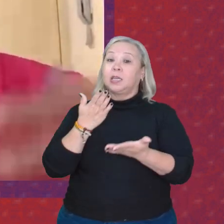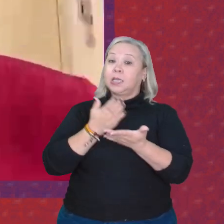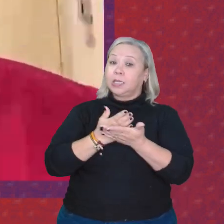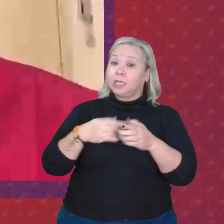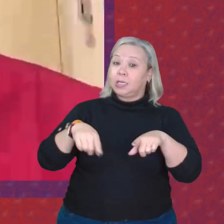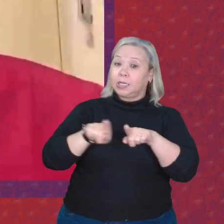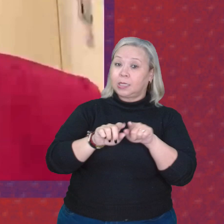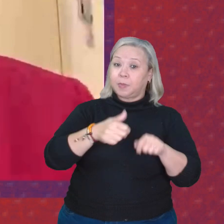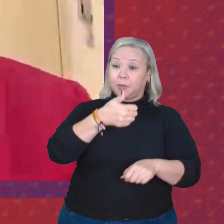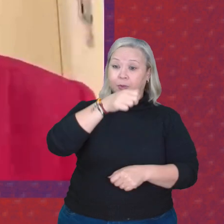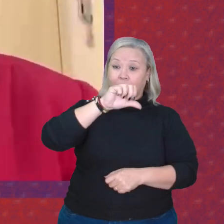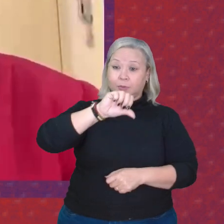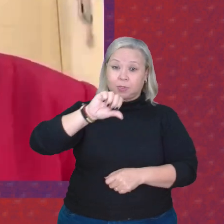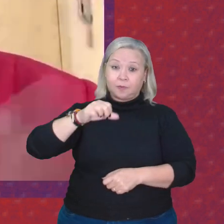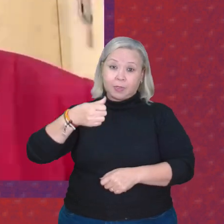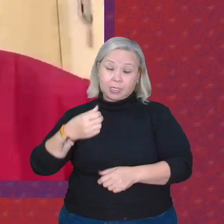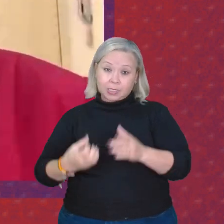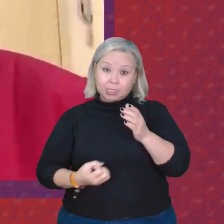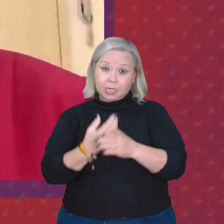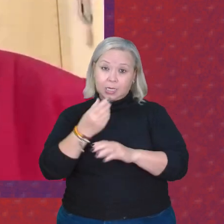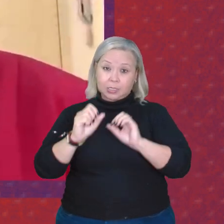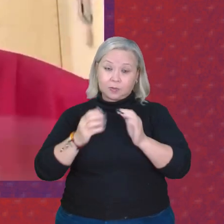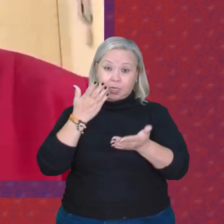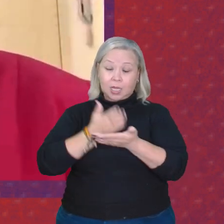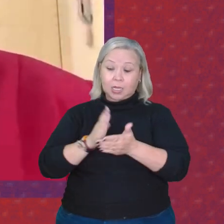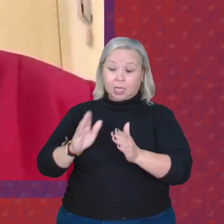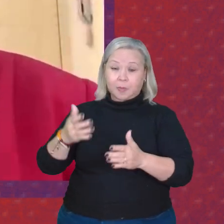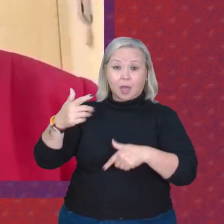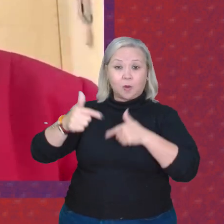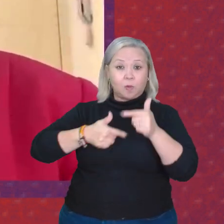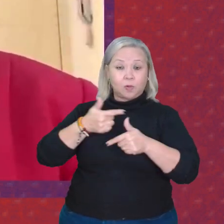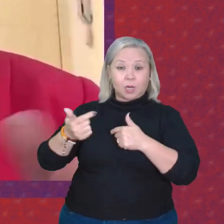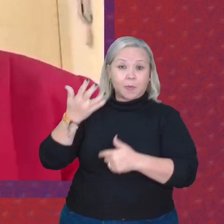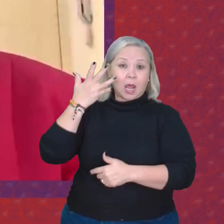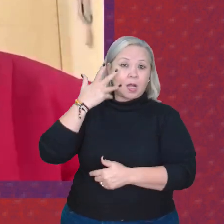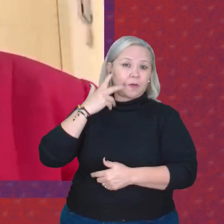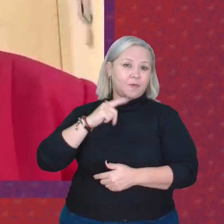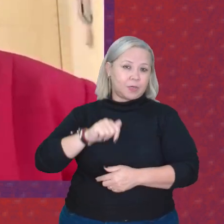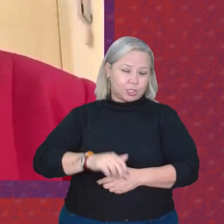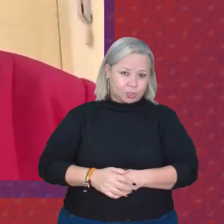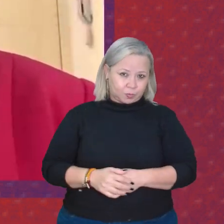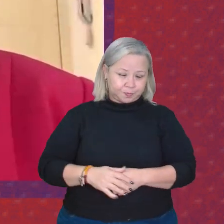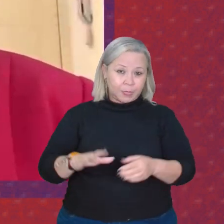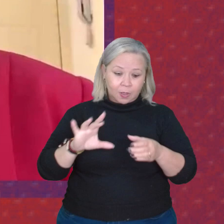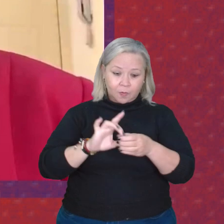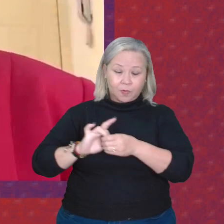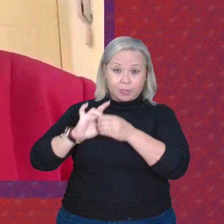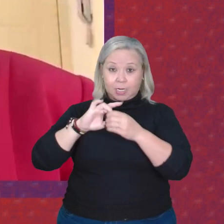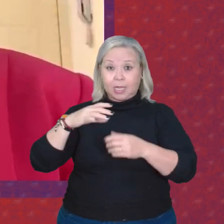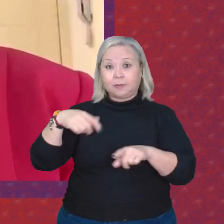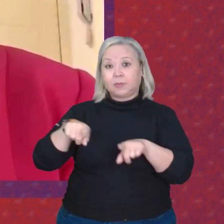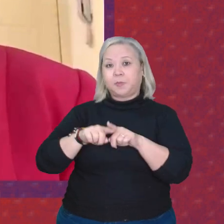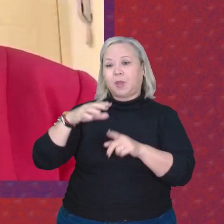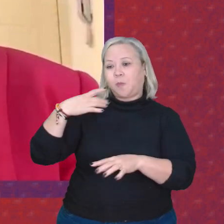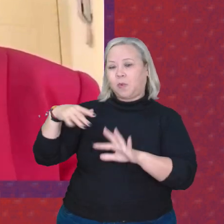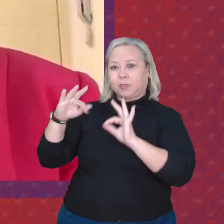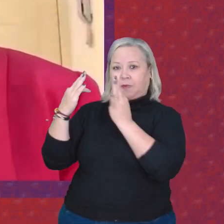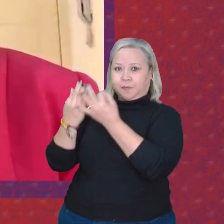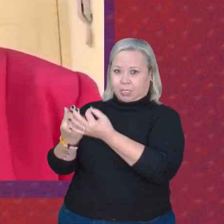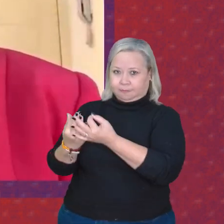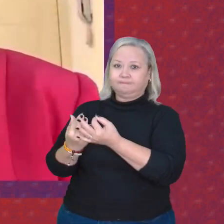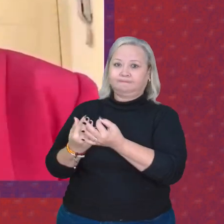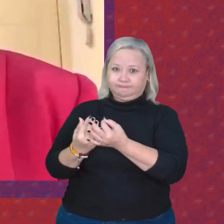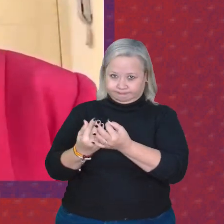que posteriormente, nos governos, em 2005, no governo do Lula, foi integrado ao Bolsa Família.